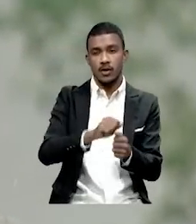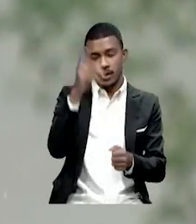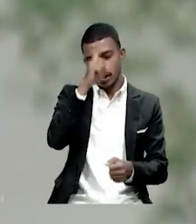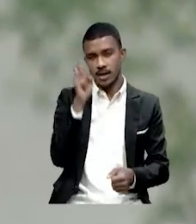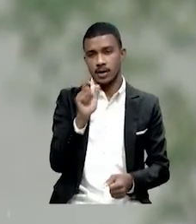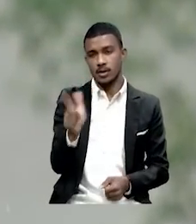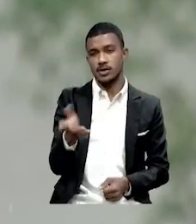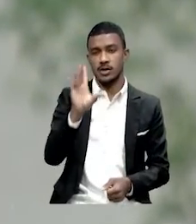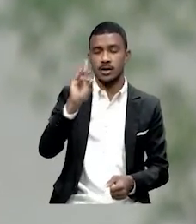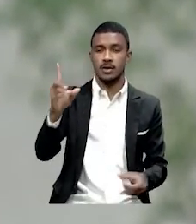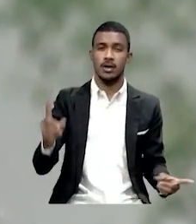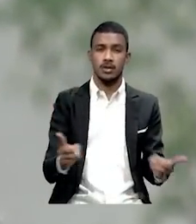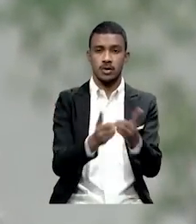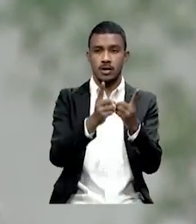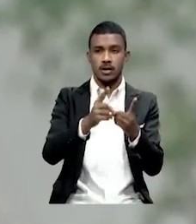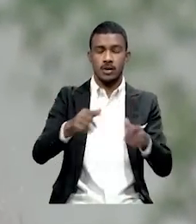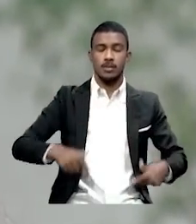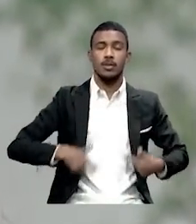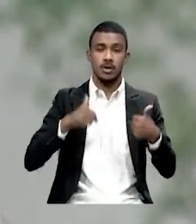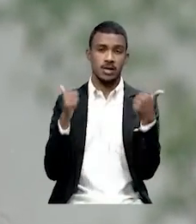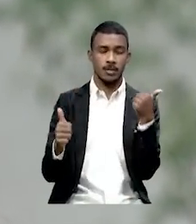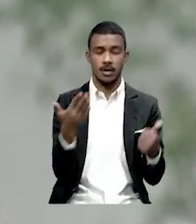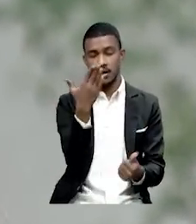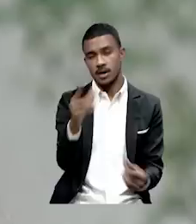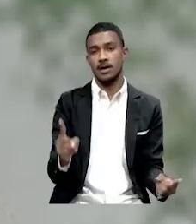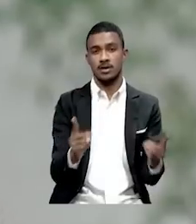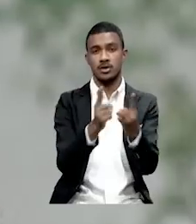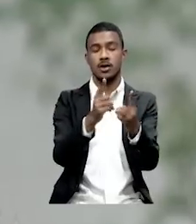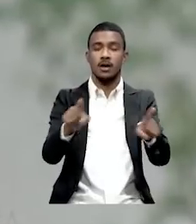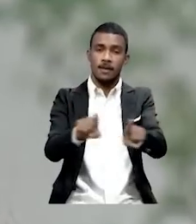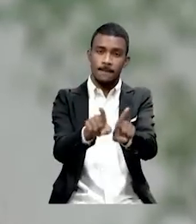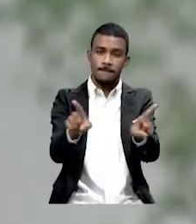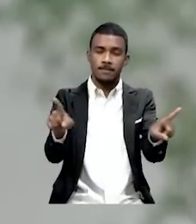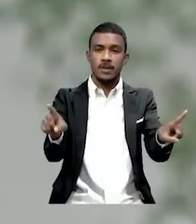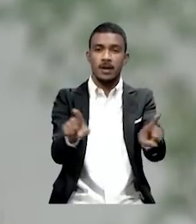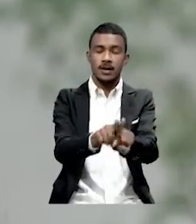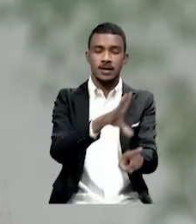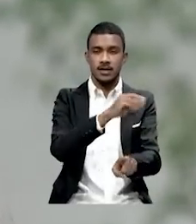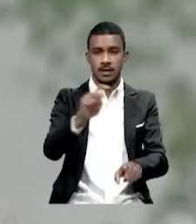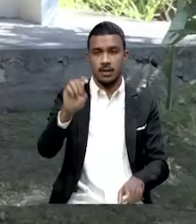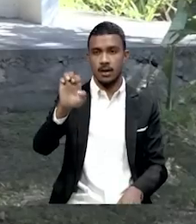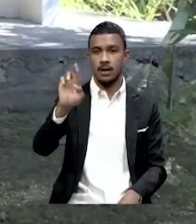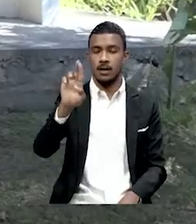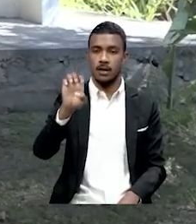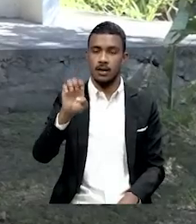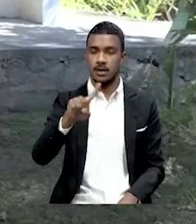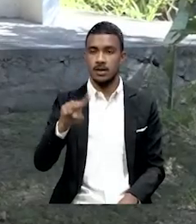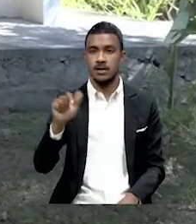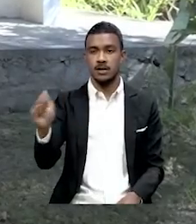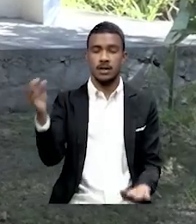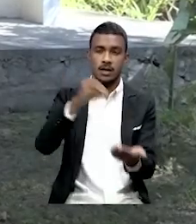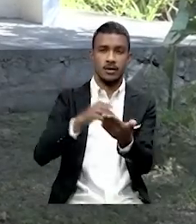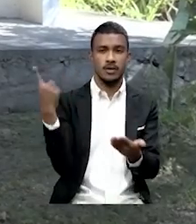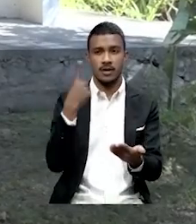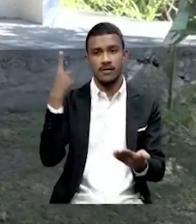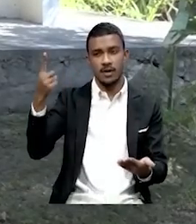a feta lhe também é conexão moris ne benia enfrenta, mas que não é, Teresa tá na fatim esperança, ba ida